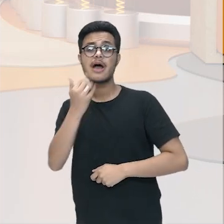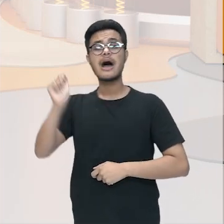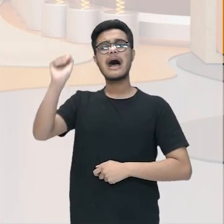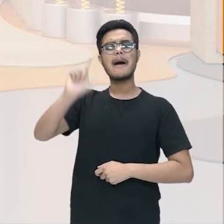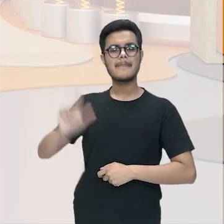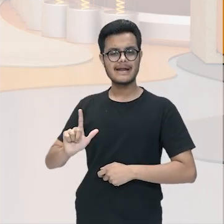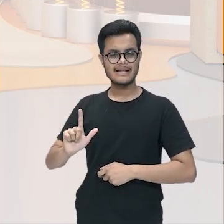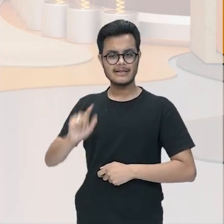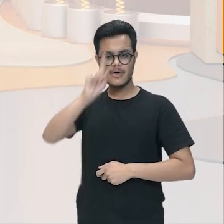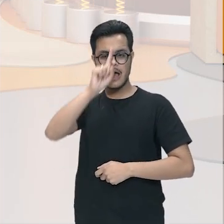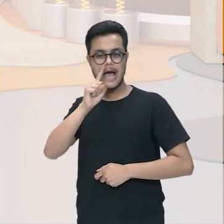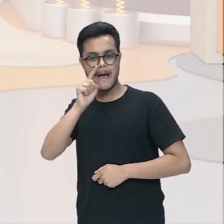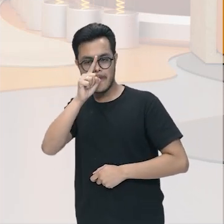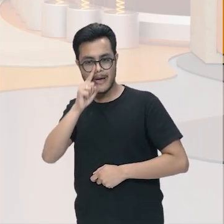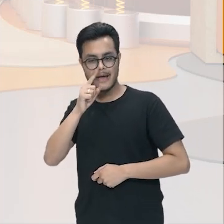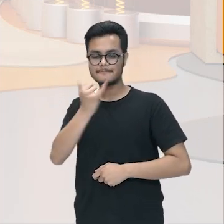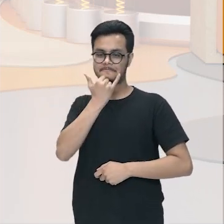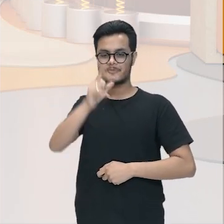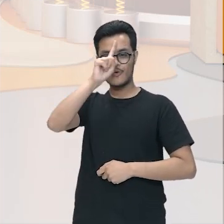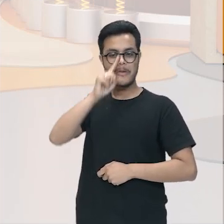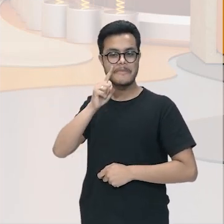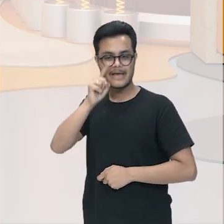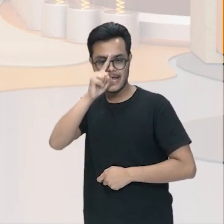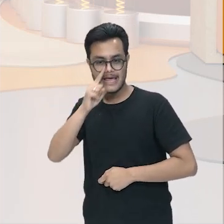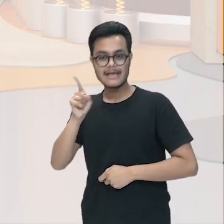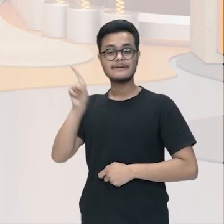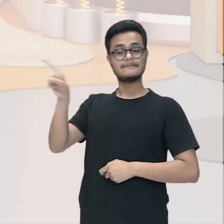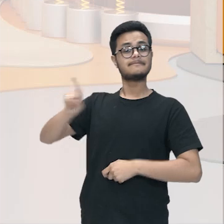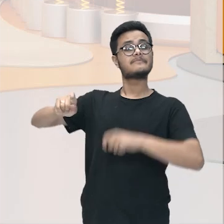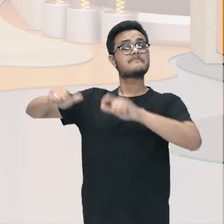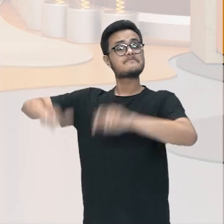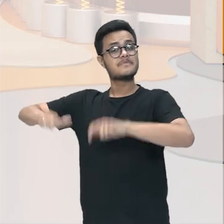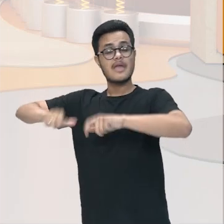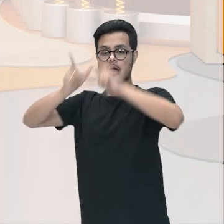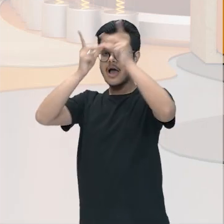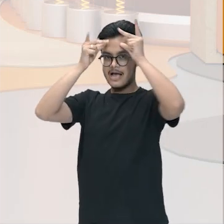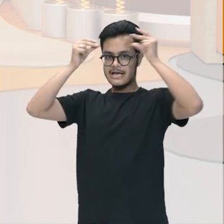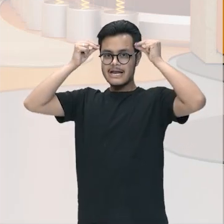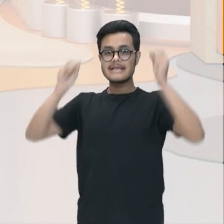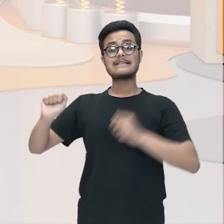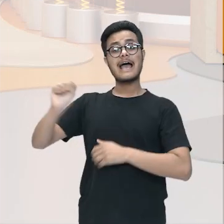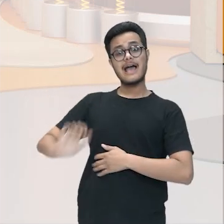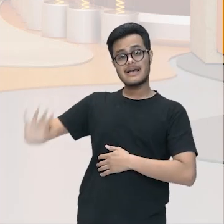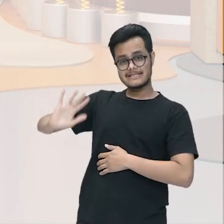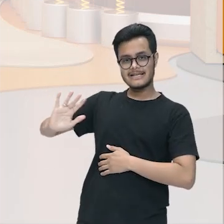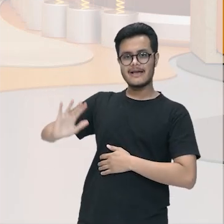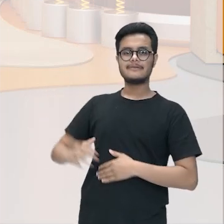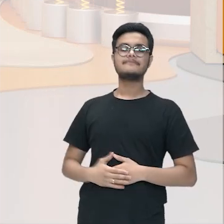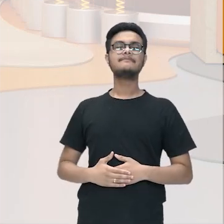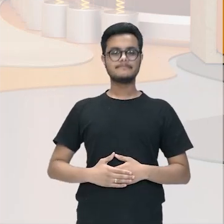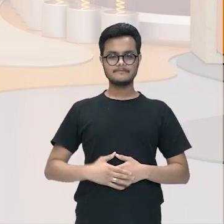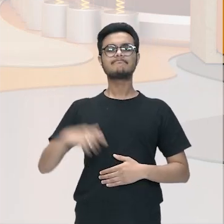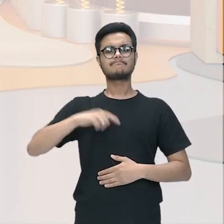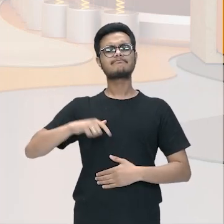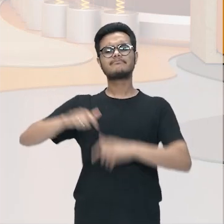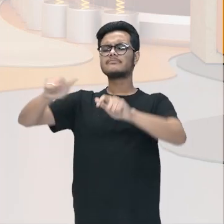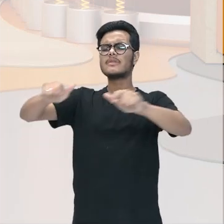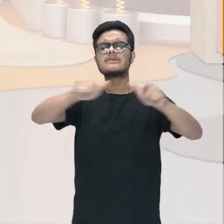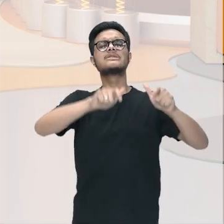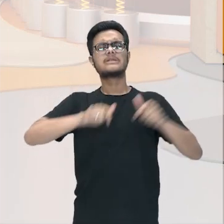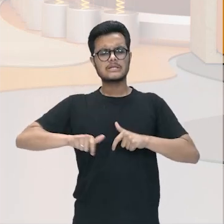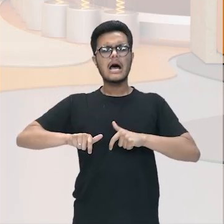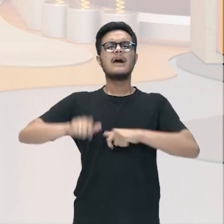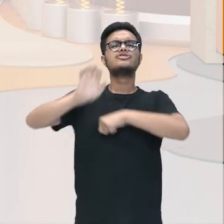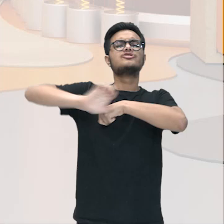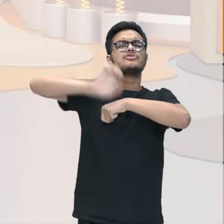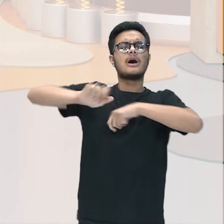né? Essa parte, não, da Grécia Asiática, tá? Então, nós temos várias outras cidades, estados que vão ser construídos, então,